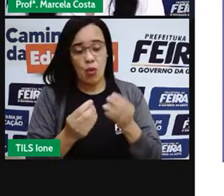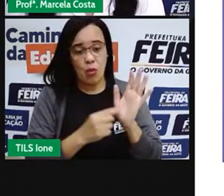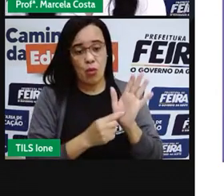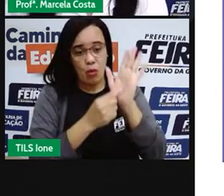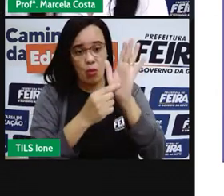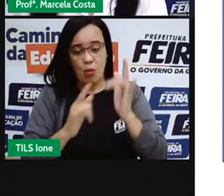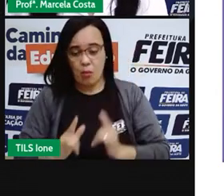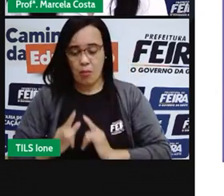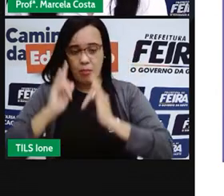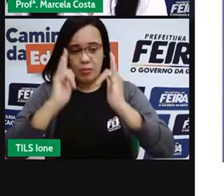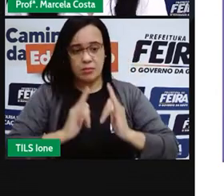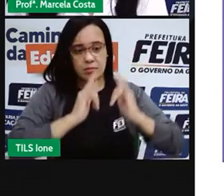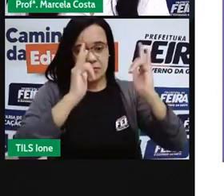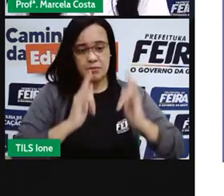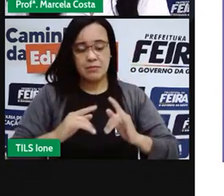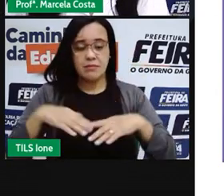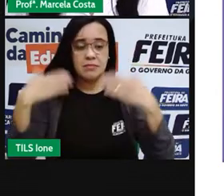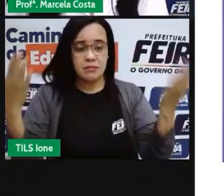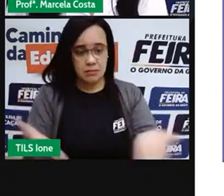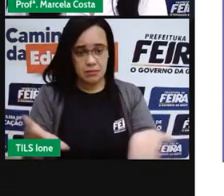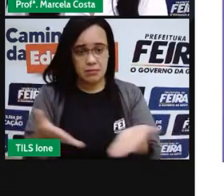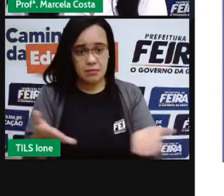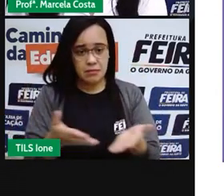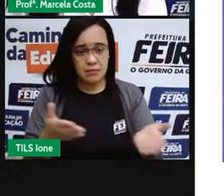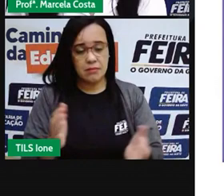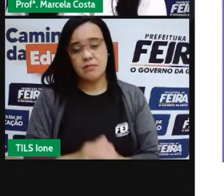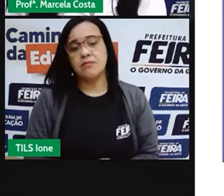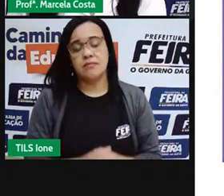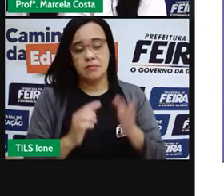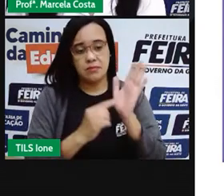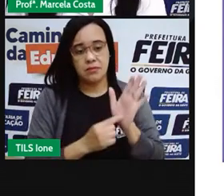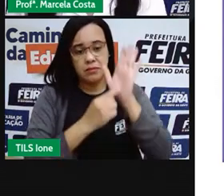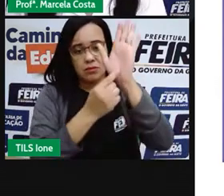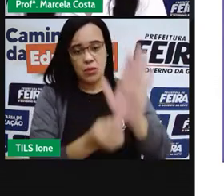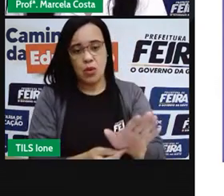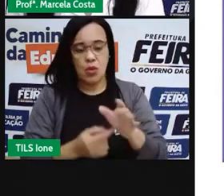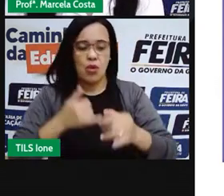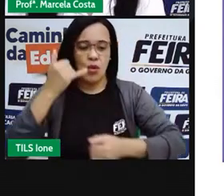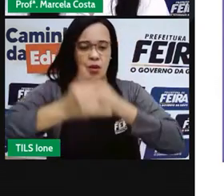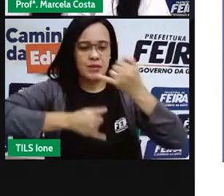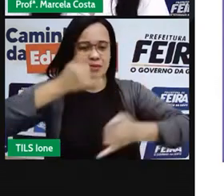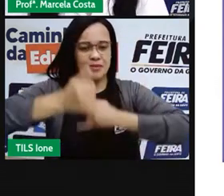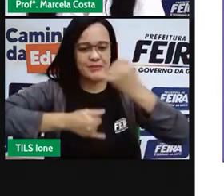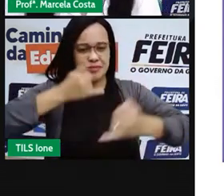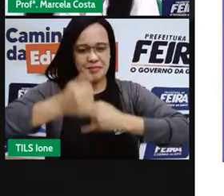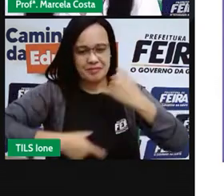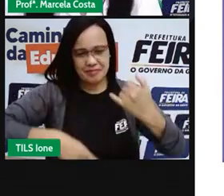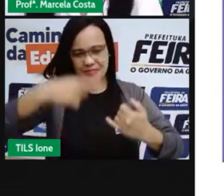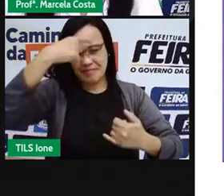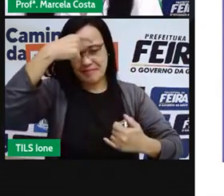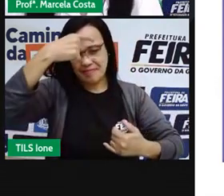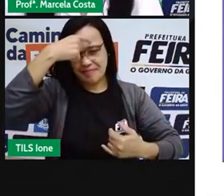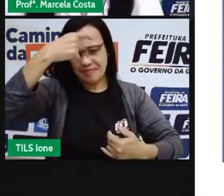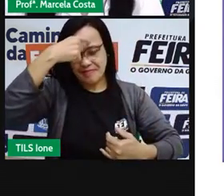prédios. E agora eu quero mostrar para você um jogo da memória com essa